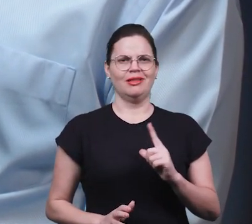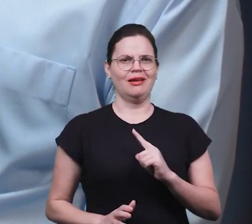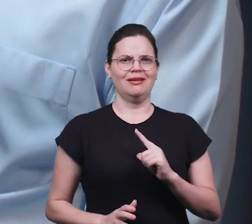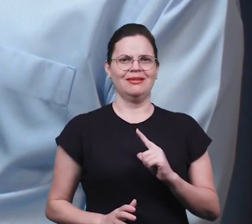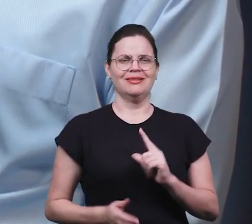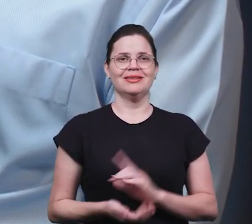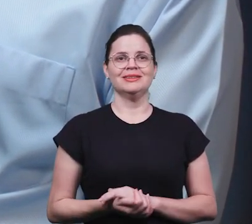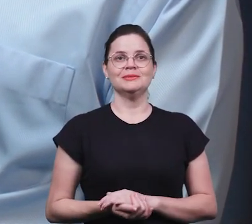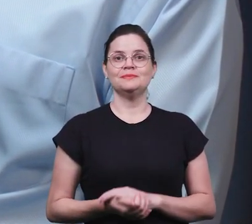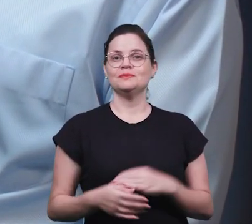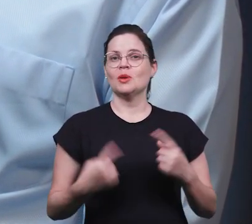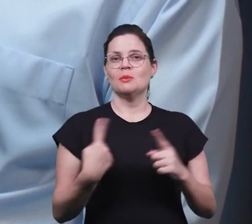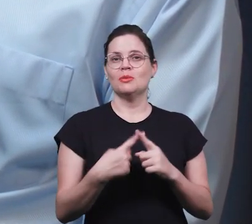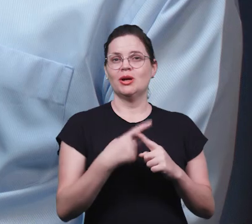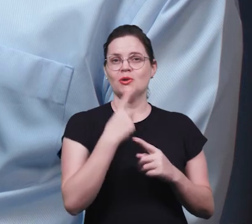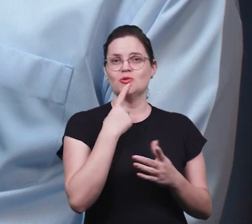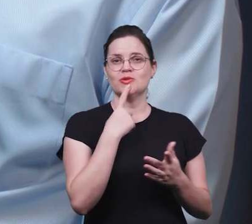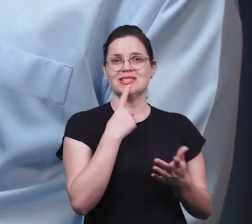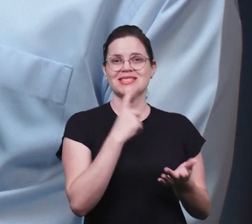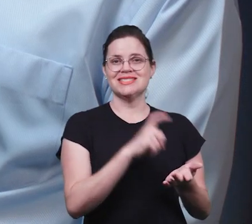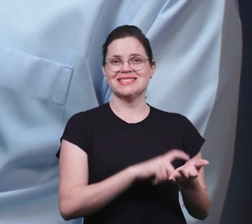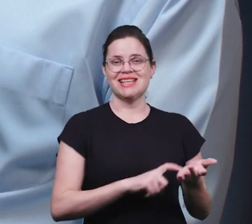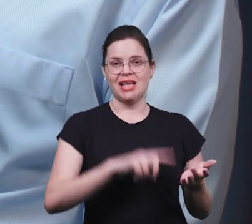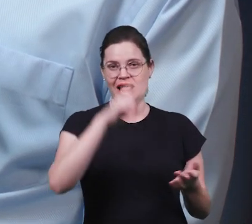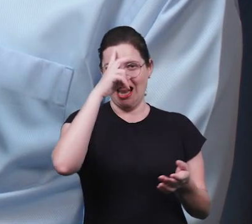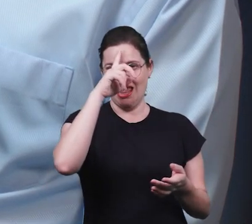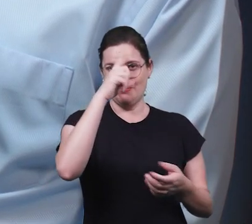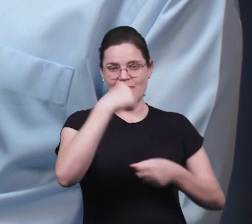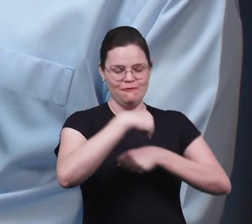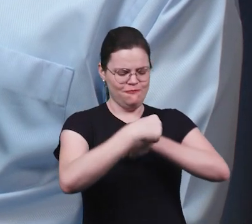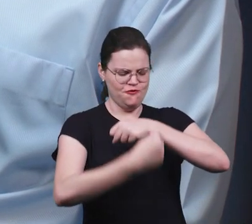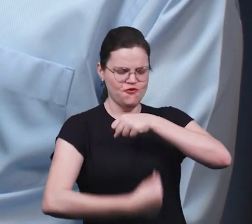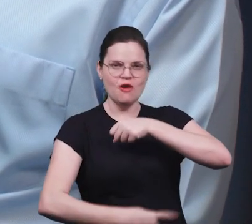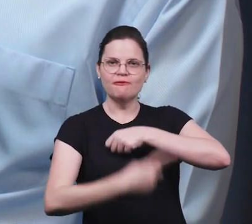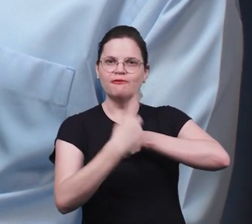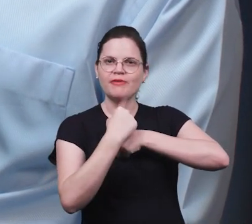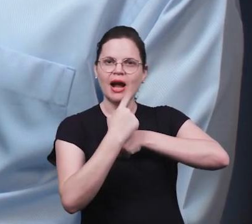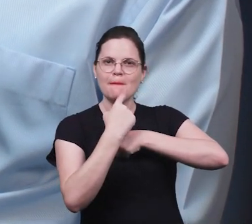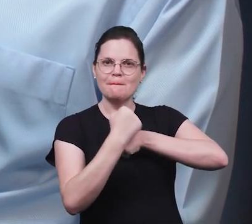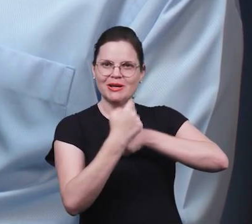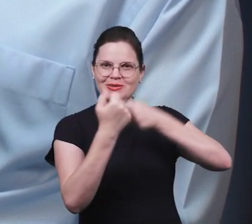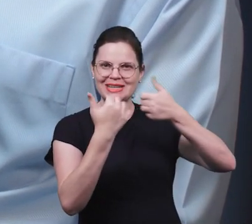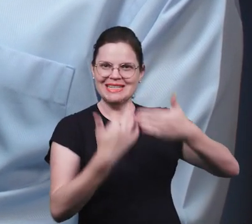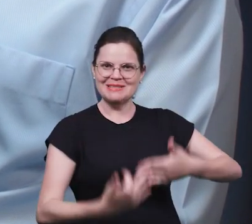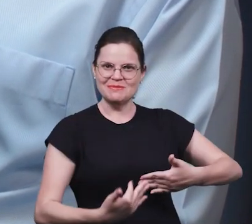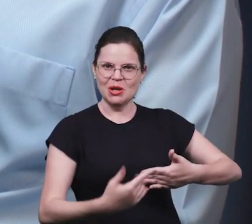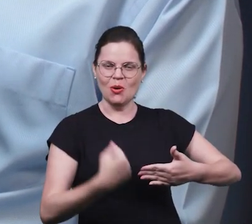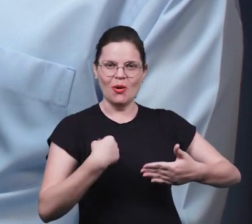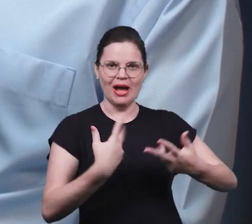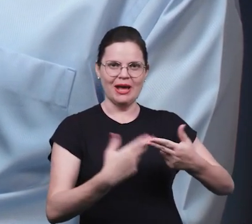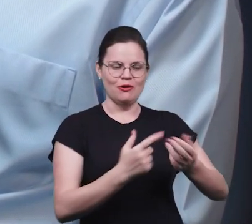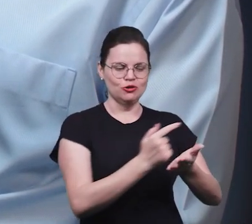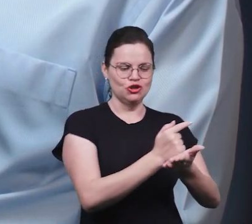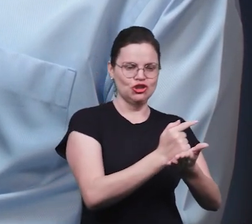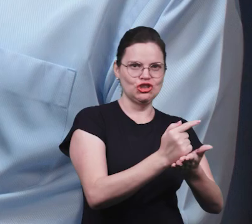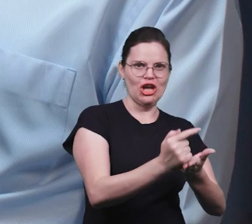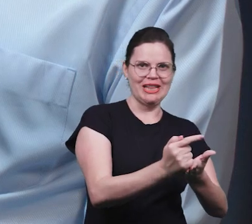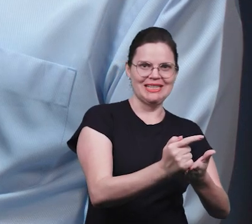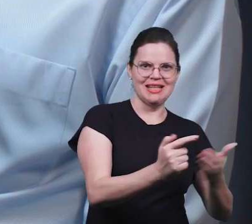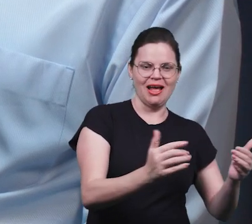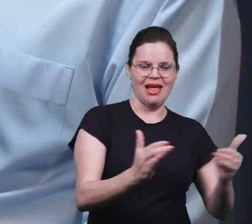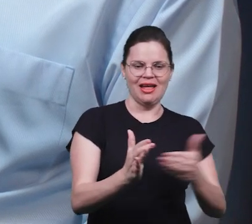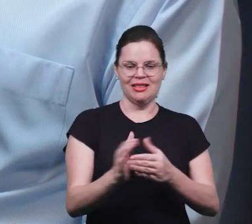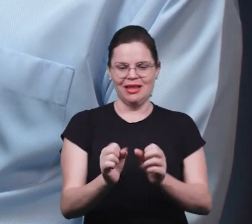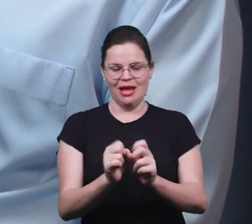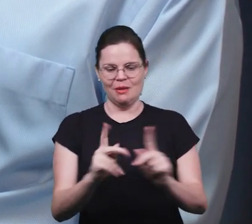do programa, né? O sangue, o fio de escarlate está de Gênesis a Apocalipse. Então você vê lá, o sangue quando o